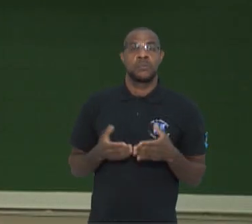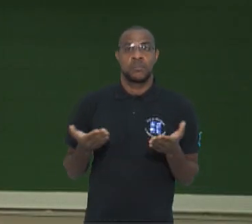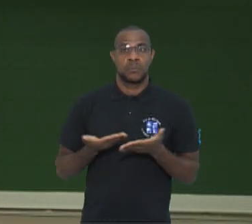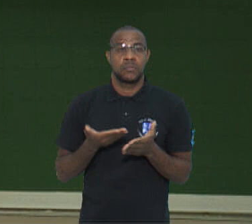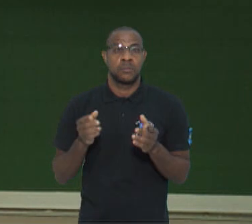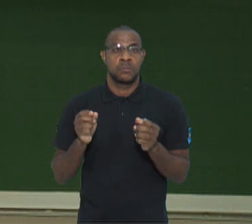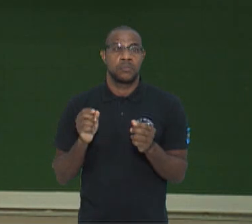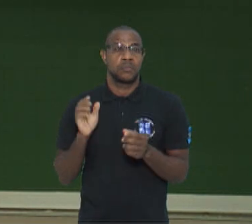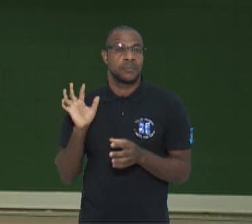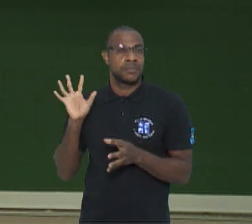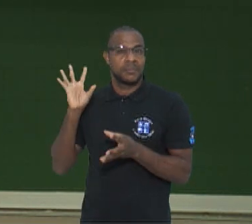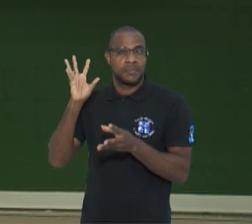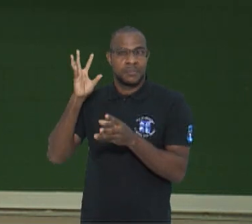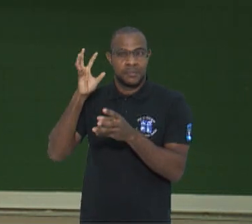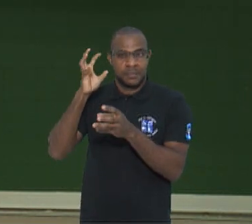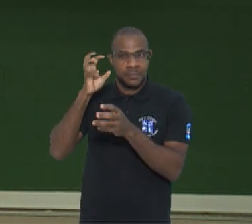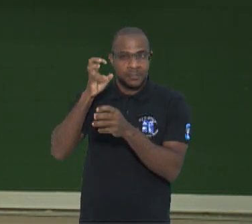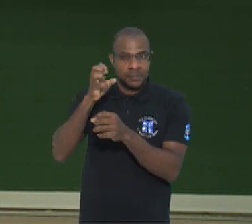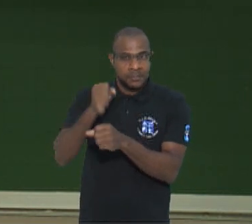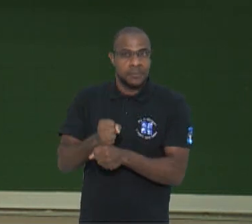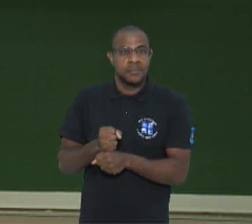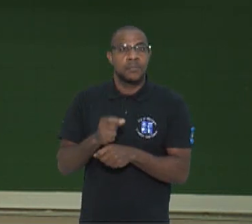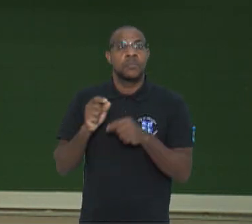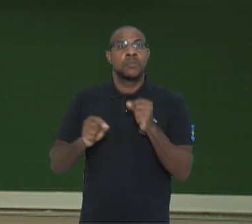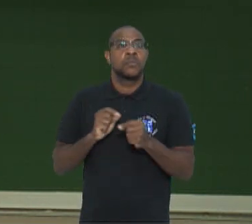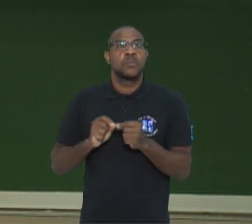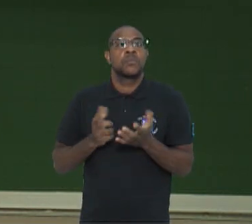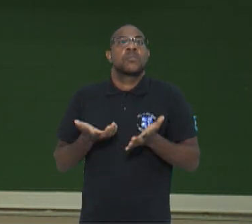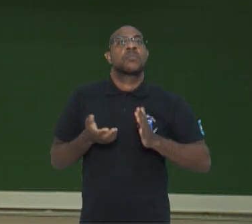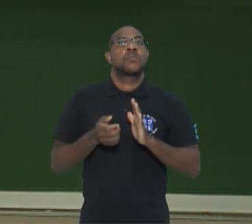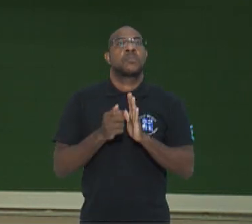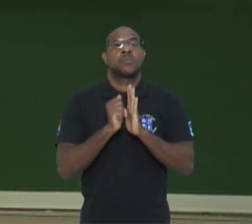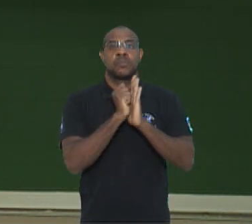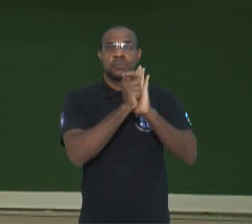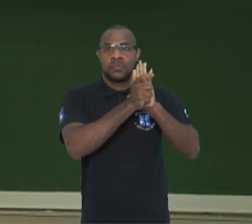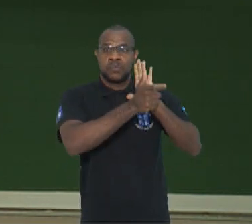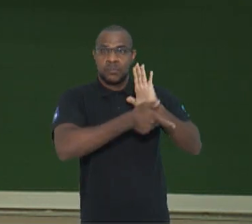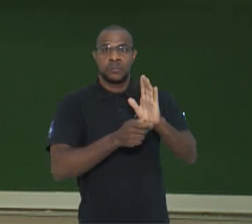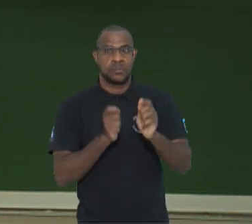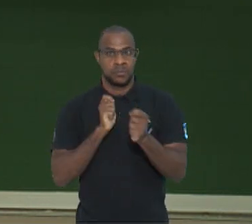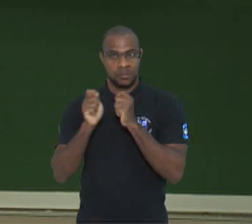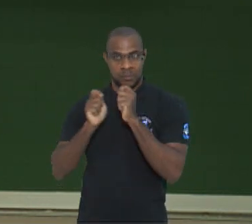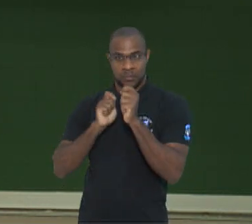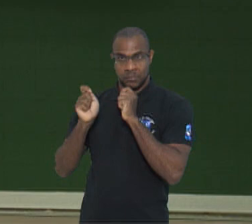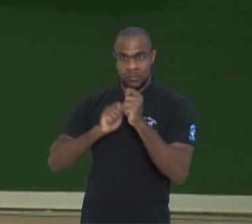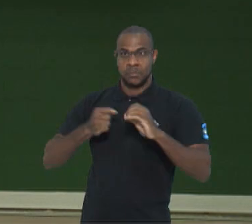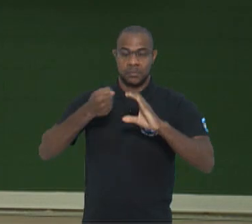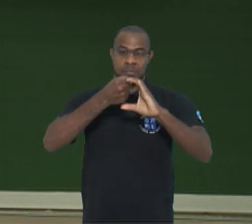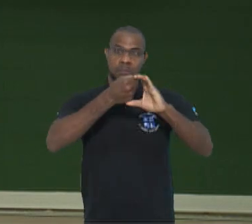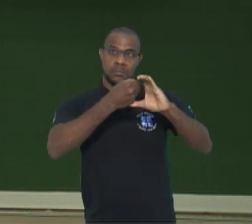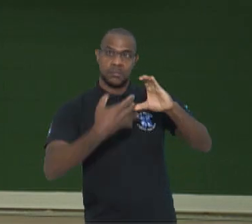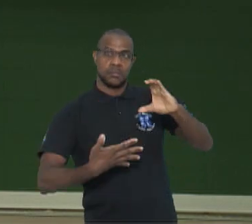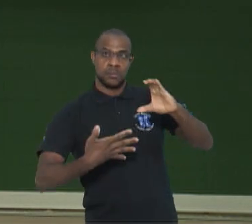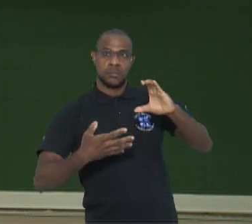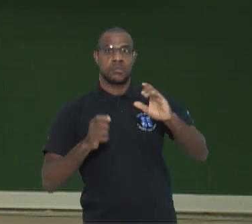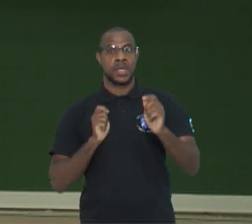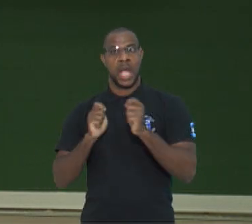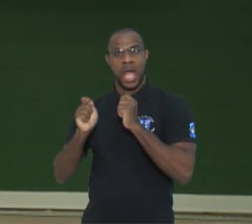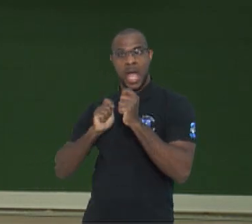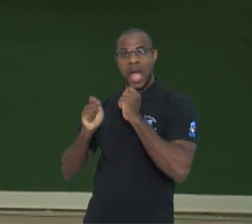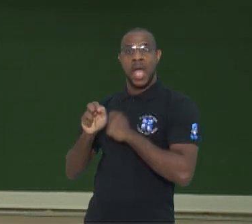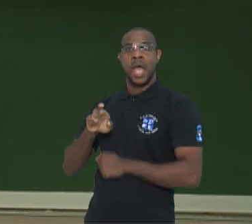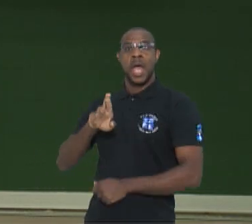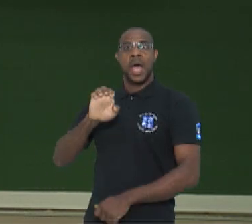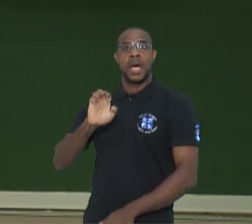fazer uma revisão sobre o gênero reportagem, né, as características da reportagem. Claro que não vai mais,